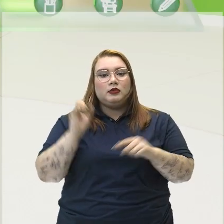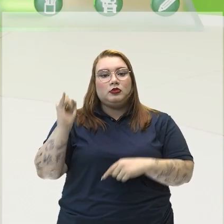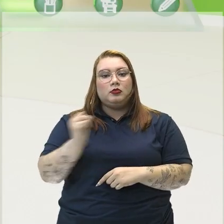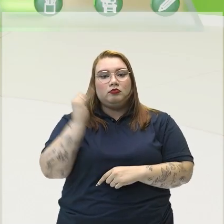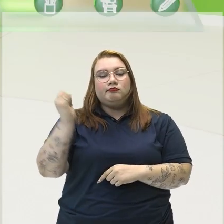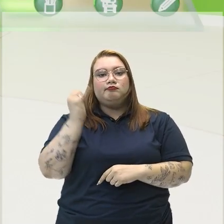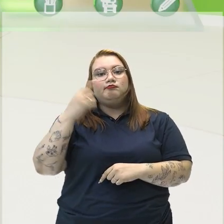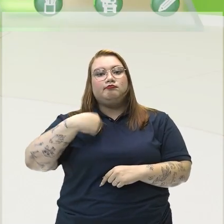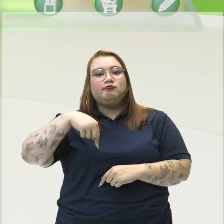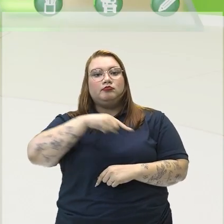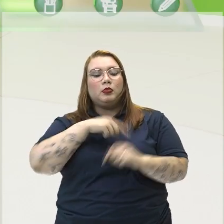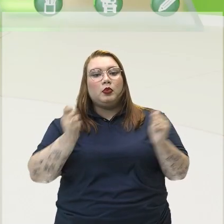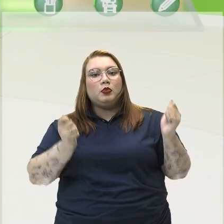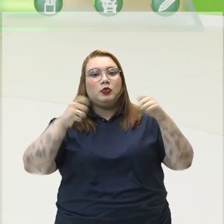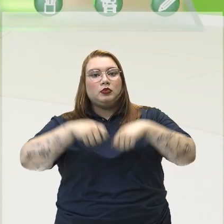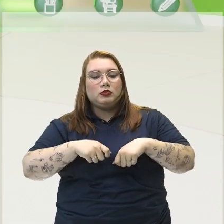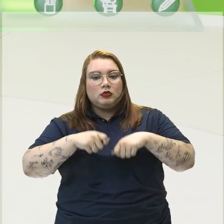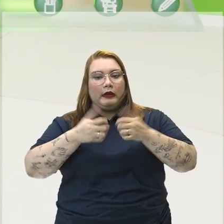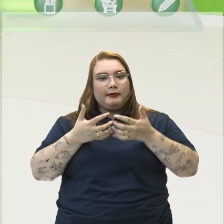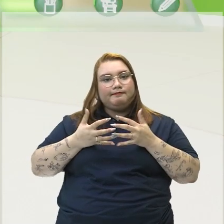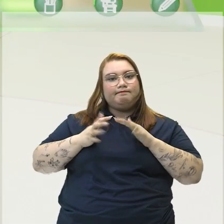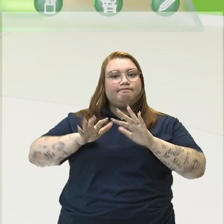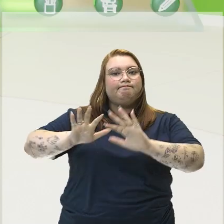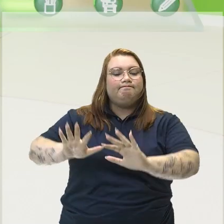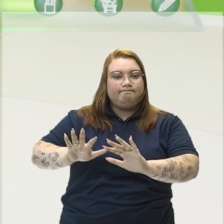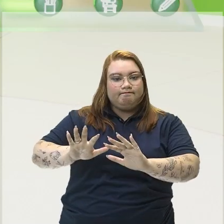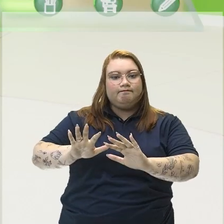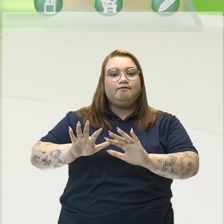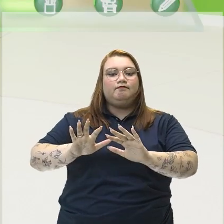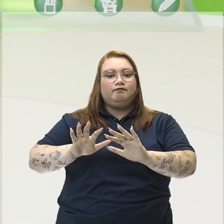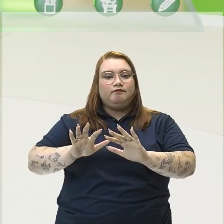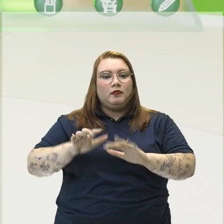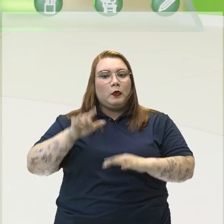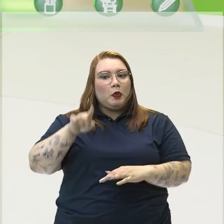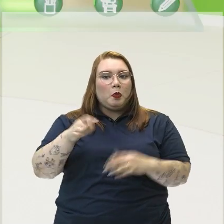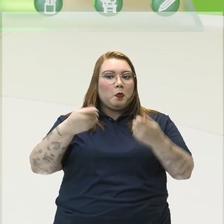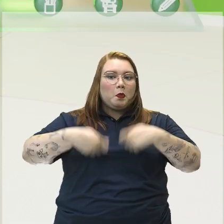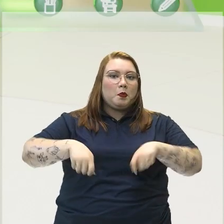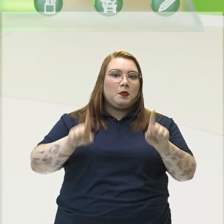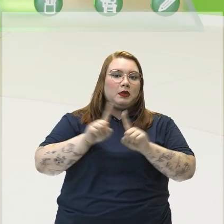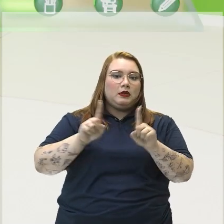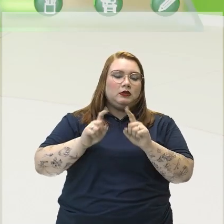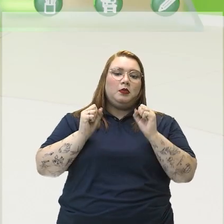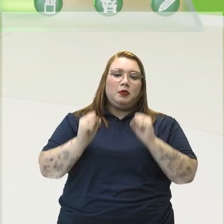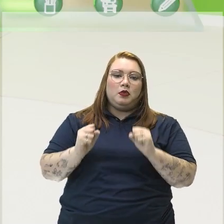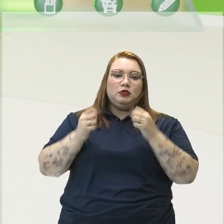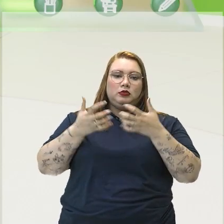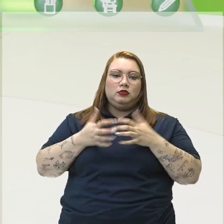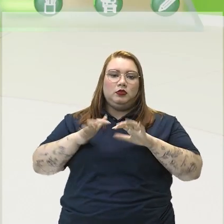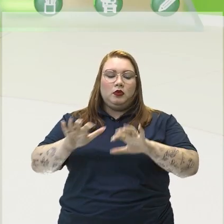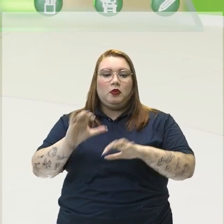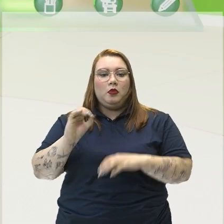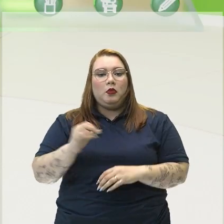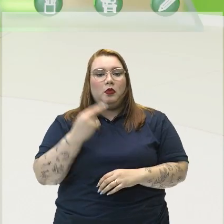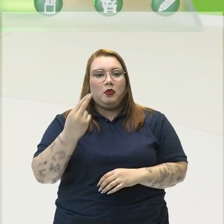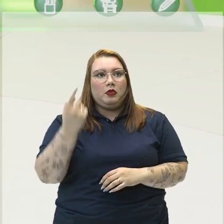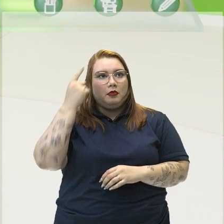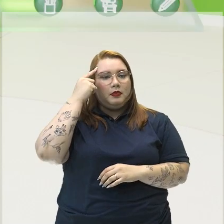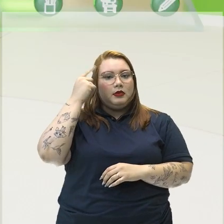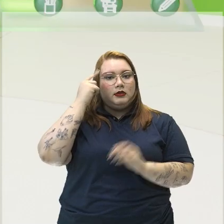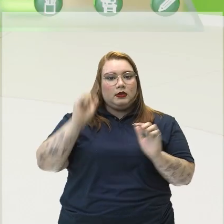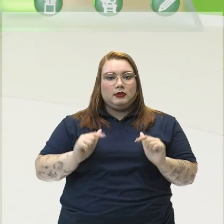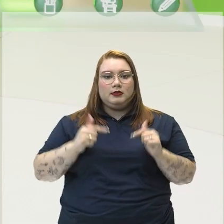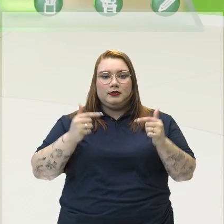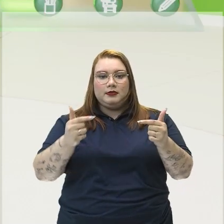gente consiga ali, ó, recusar principalmente. Recusar aquilo que nós não precisamos mais, ou repensar algumas atitudes,